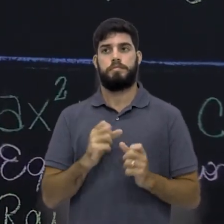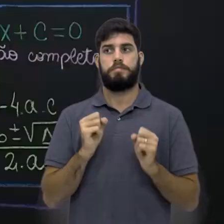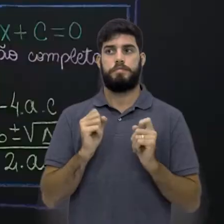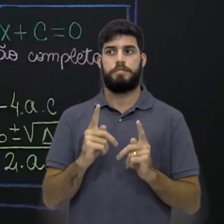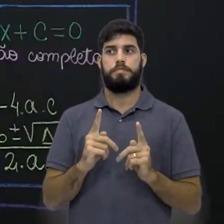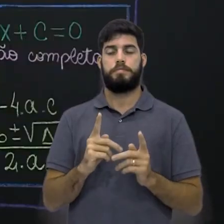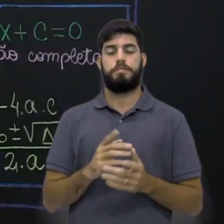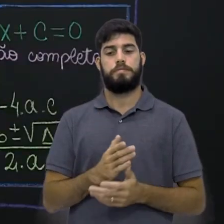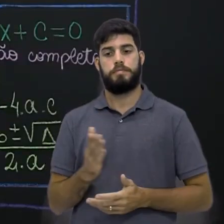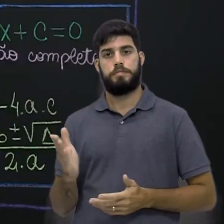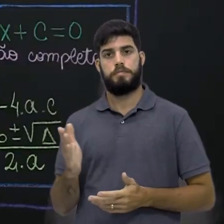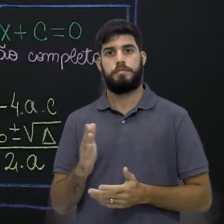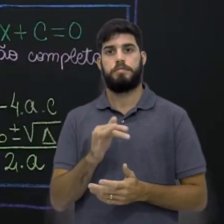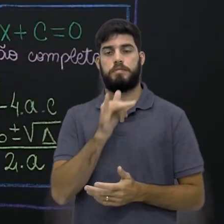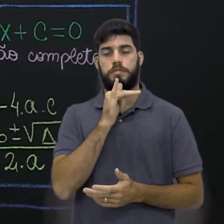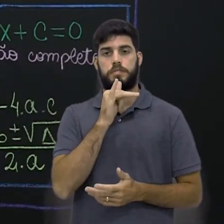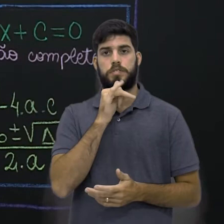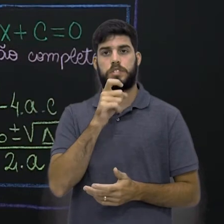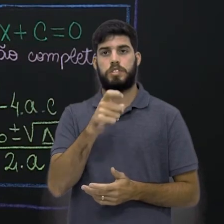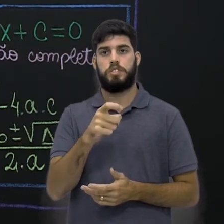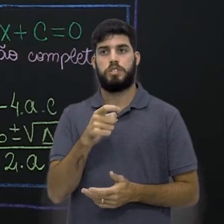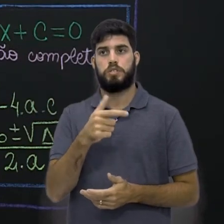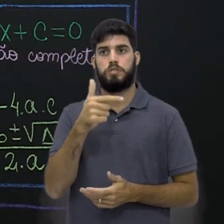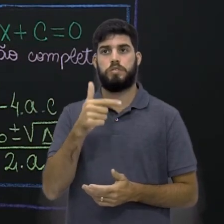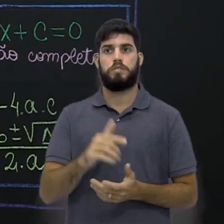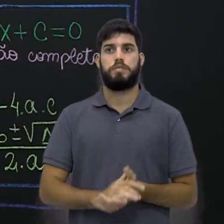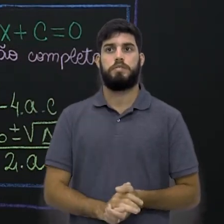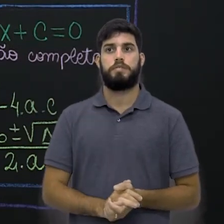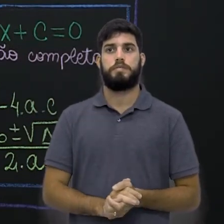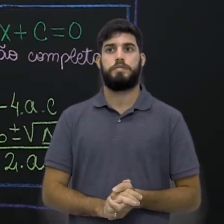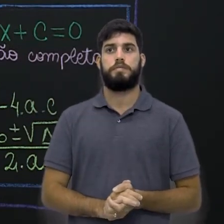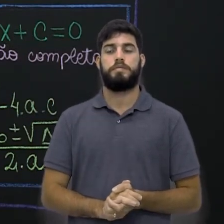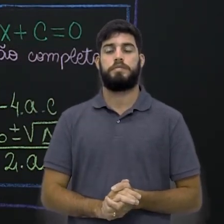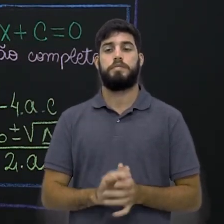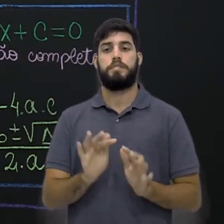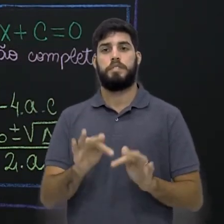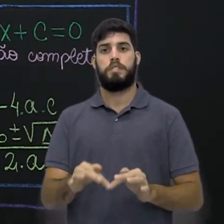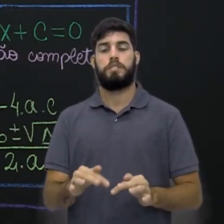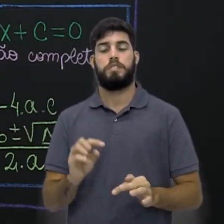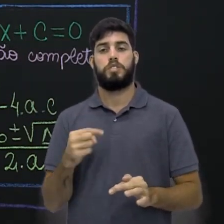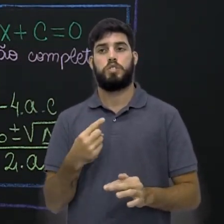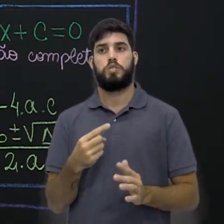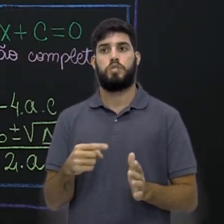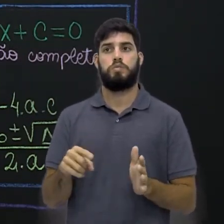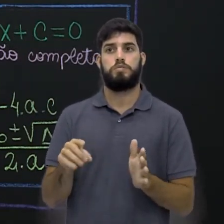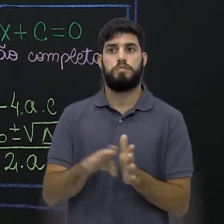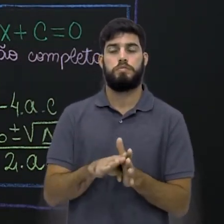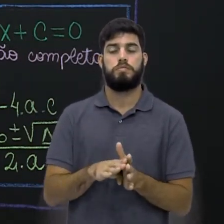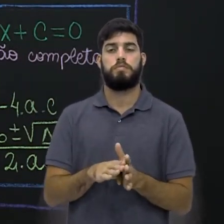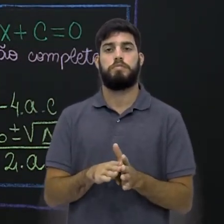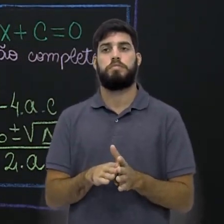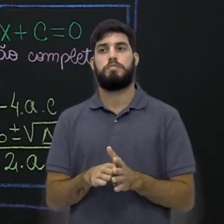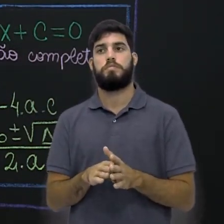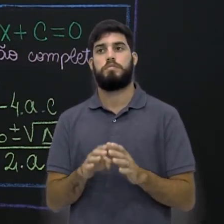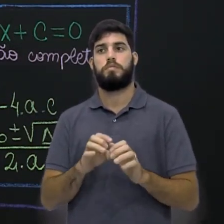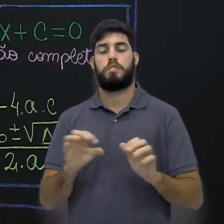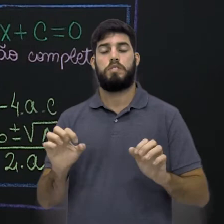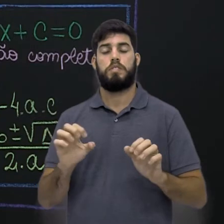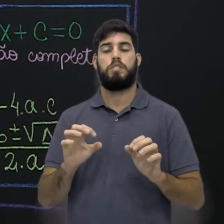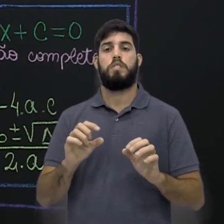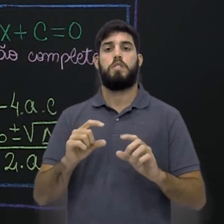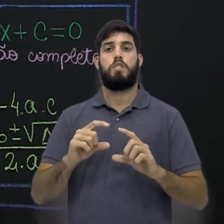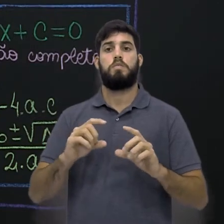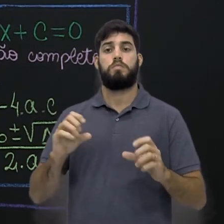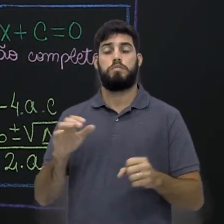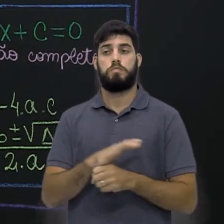questão. Nesse caso aí, x ao quadrado, tá bom? E, finalmente, nós chegamos aqui na equação completa, onde